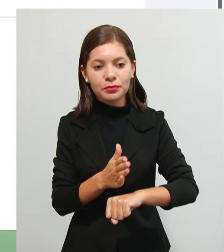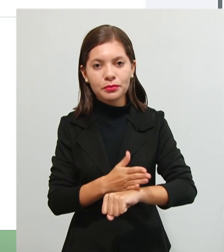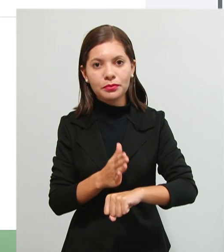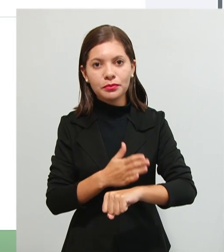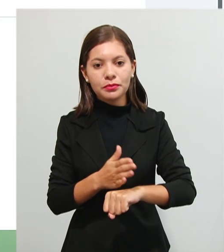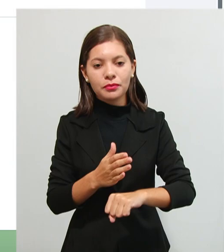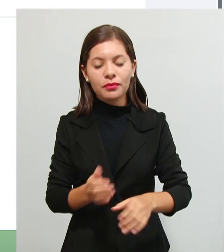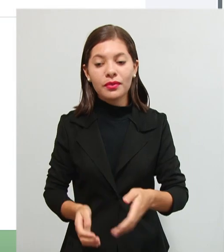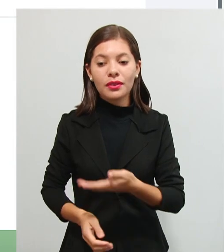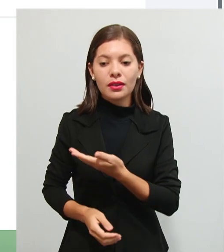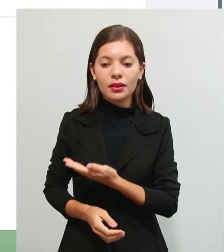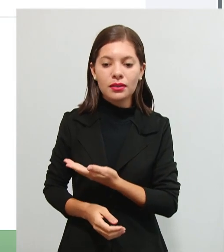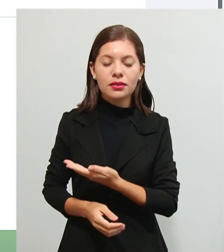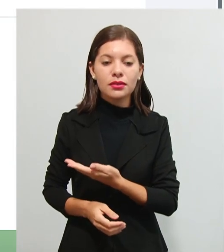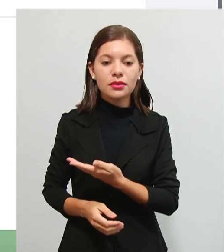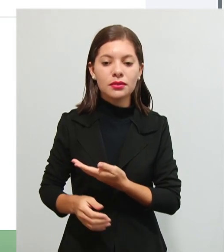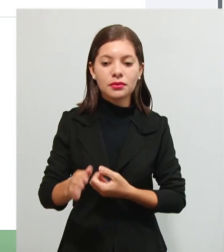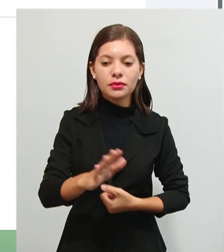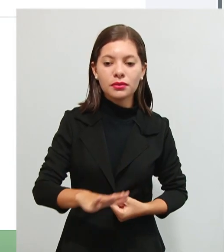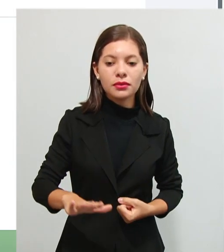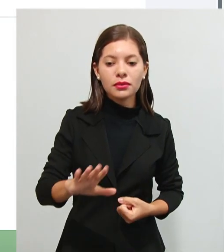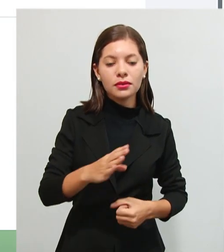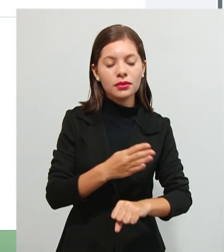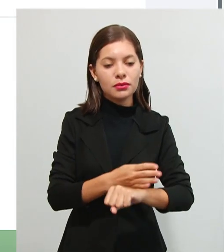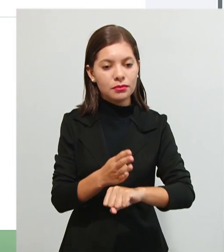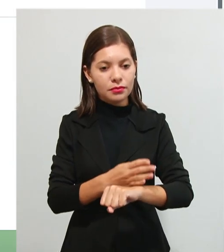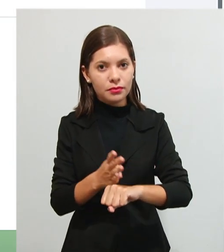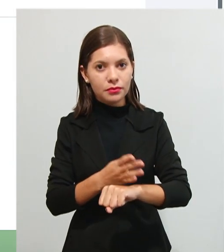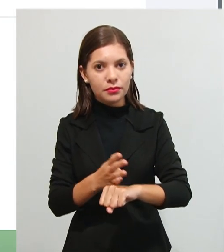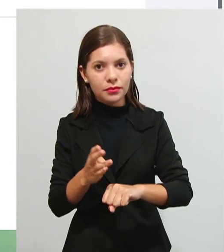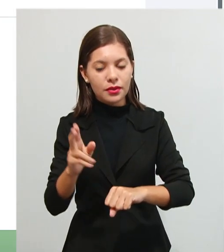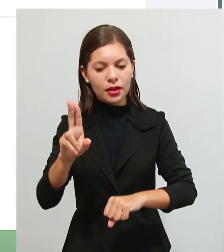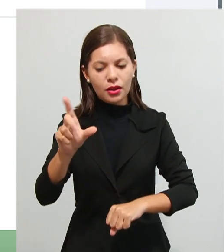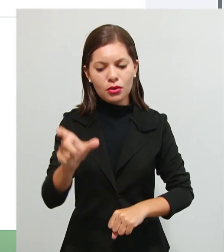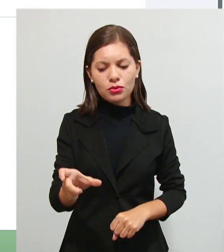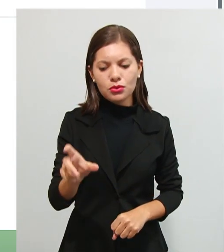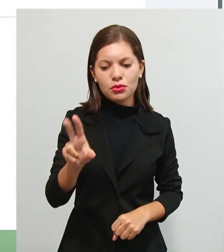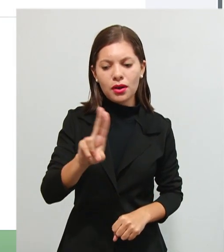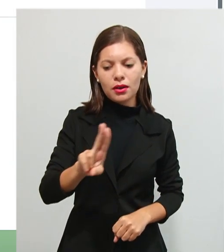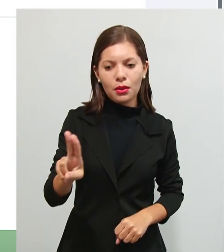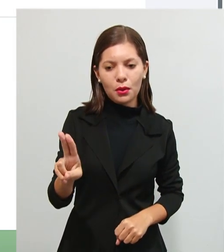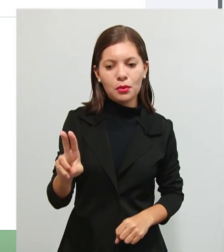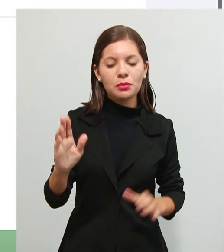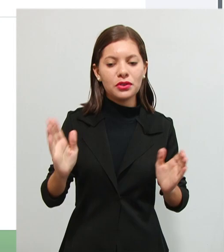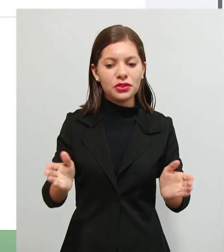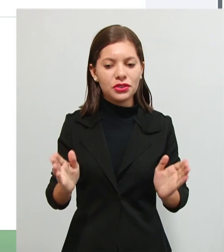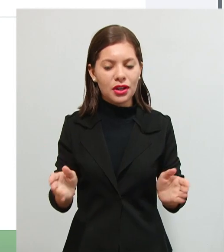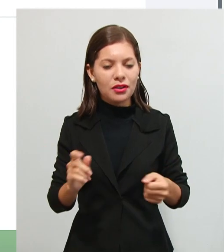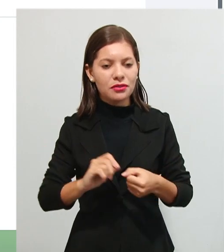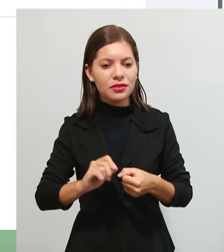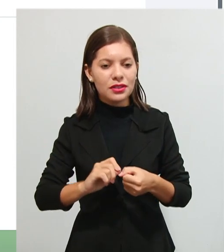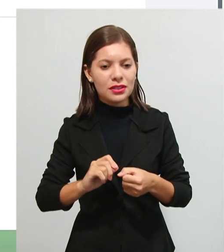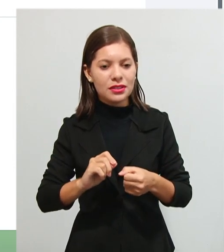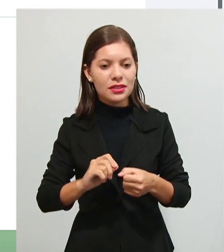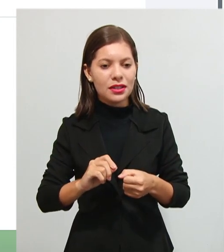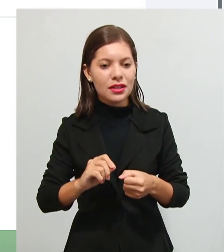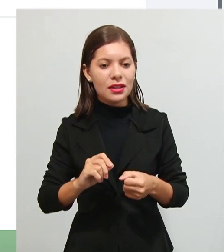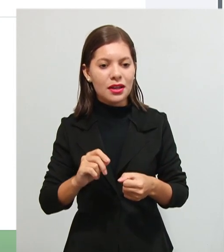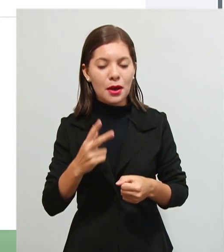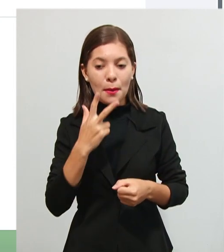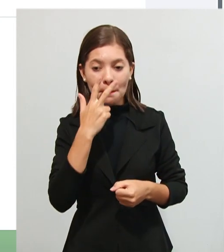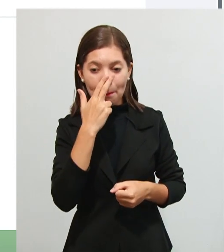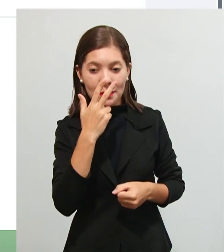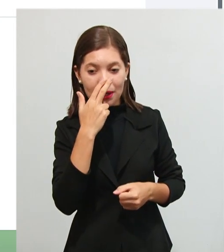Esse é o nosso ambiente de teste. Eu já fiz o login para o ambiente. Então o ambiente é muito parecido com o ambiente virtual